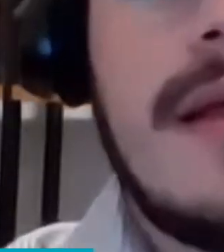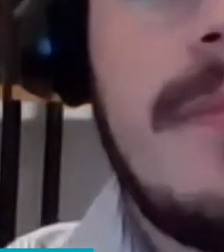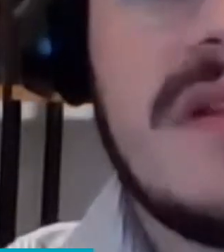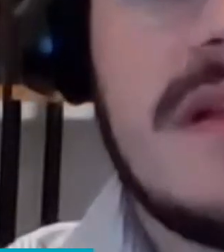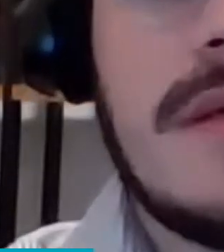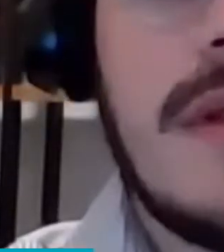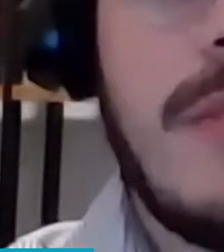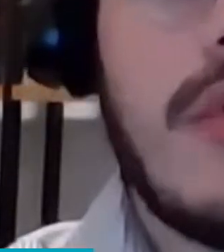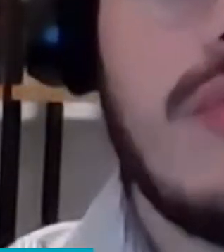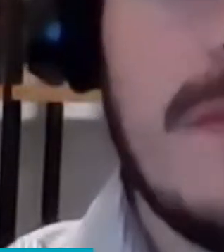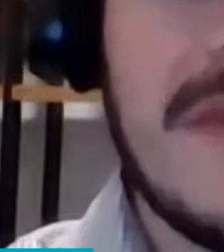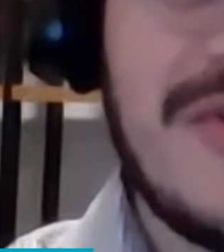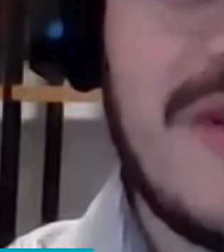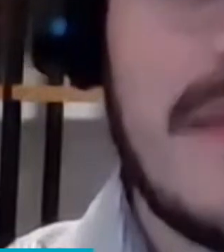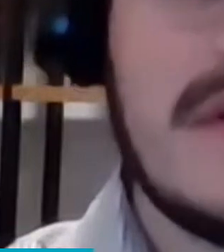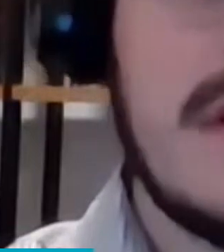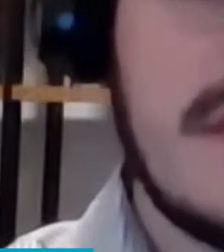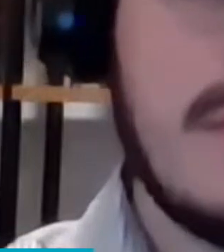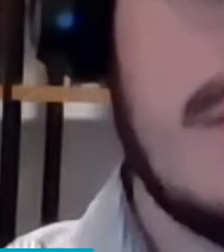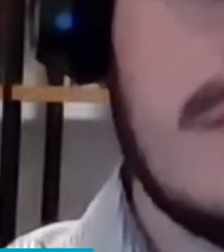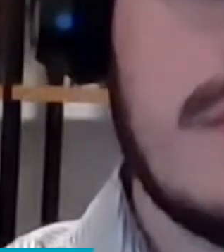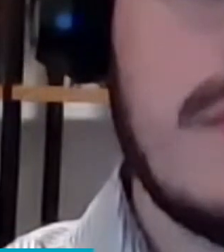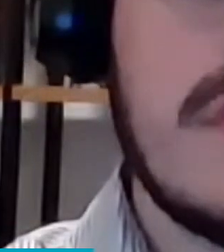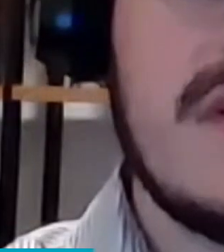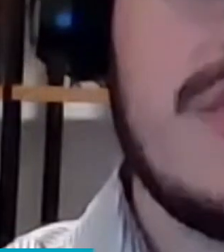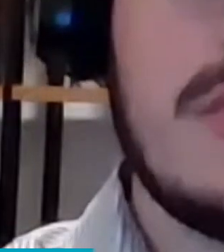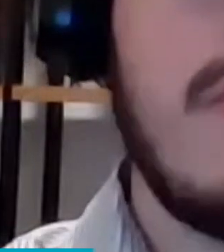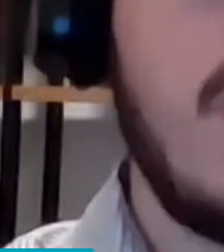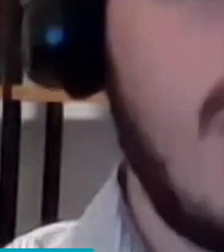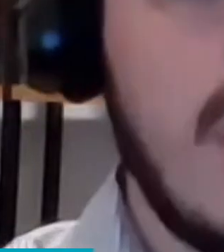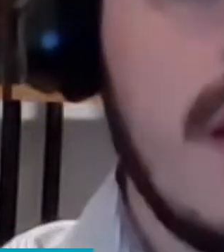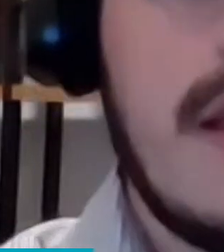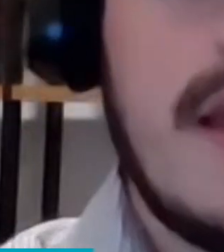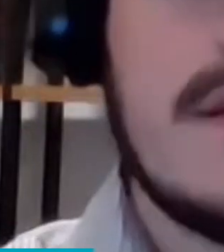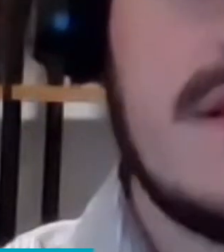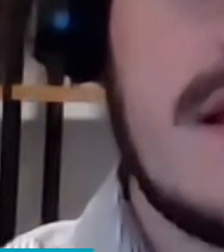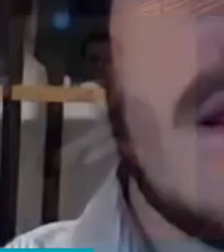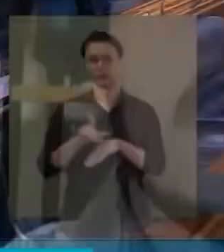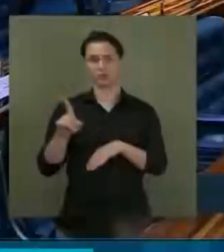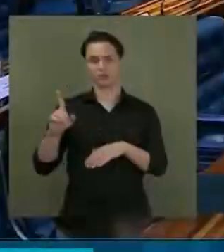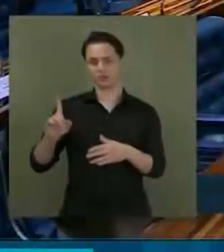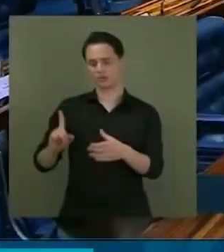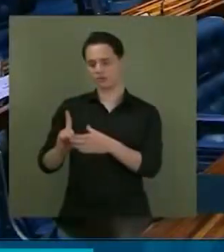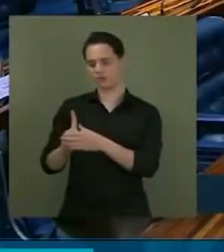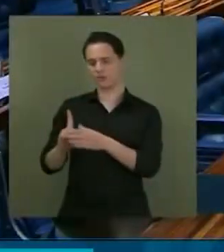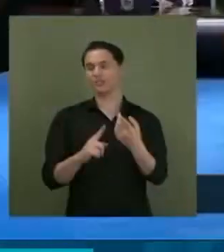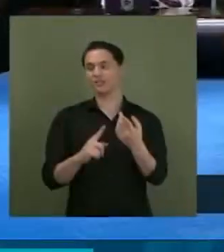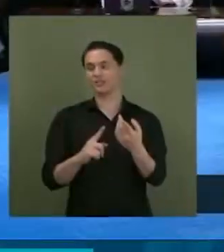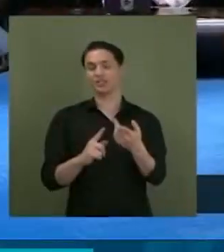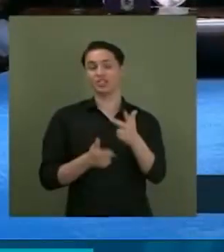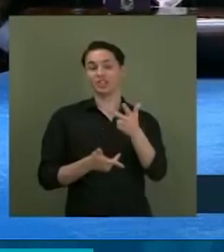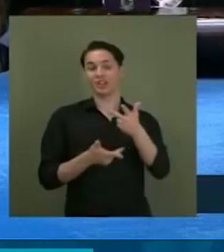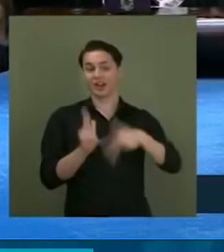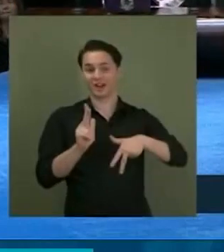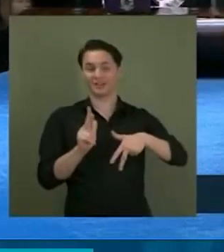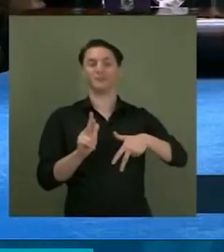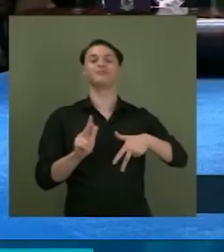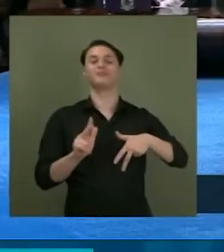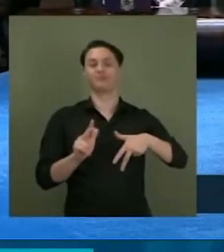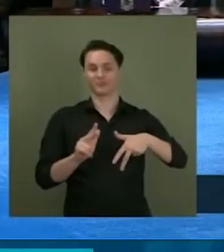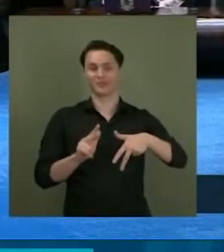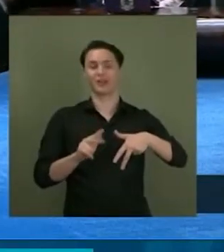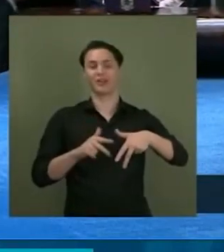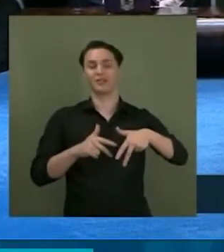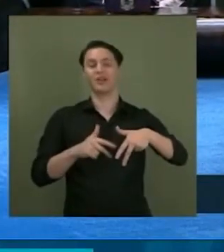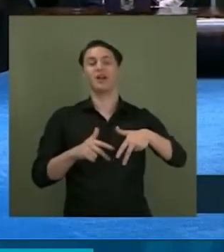tá representando ali um pouco do limite da paciência do Legislativo com essa essa postura do Supremo Tribunal